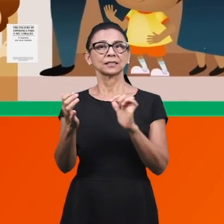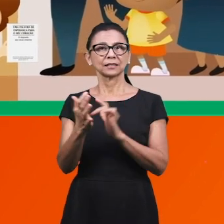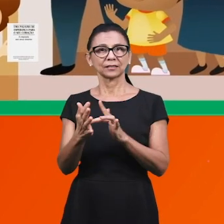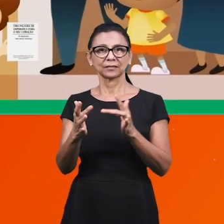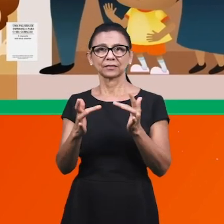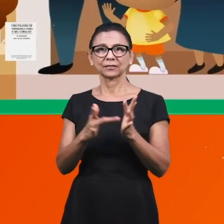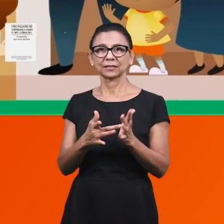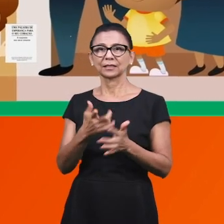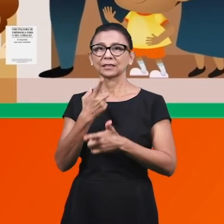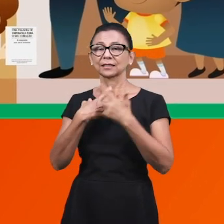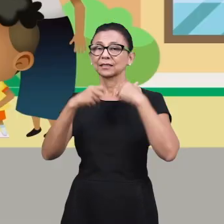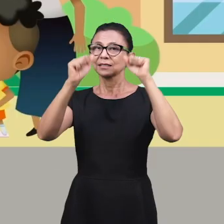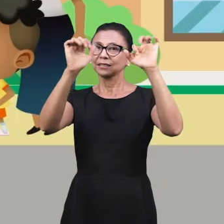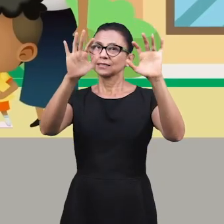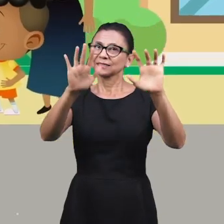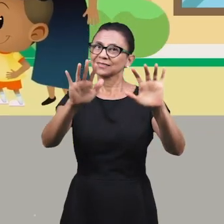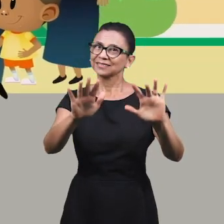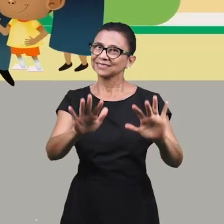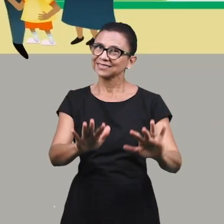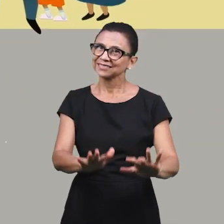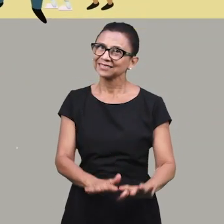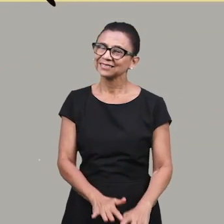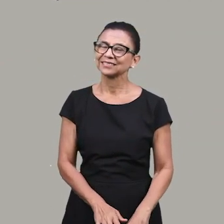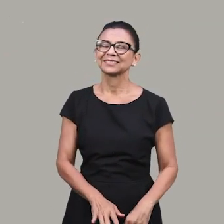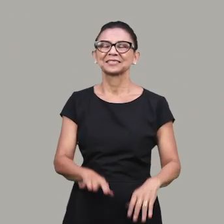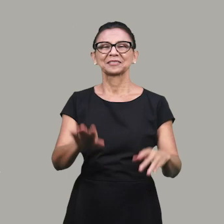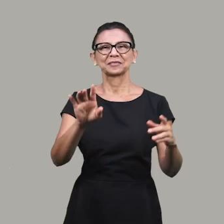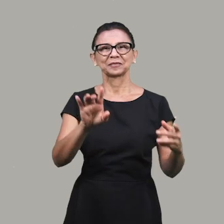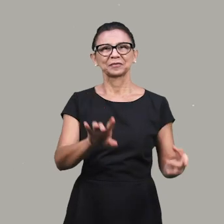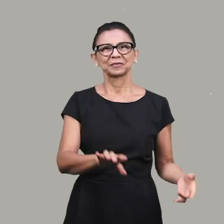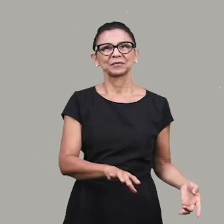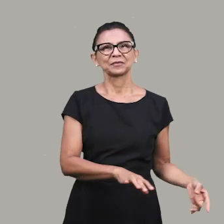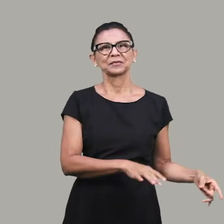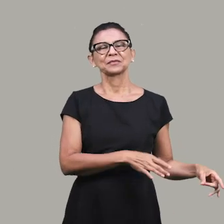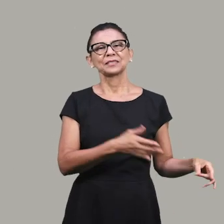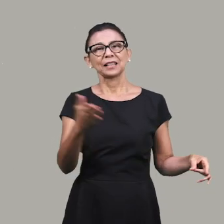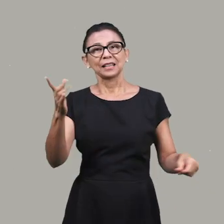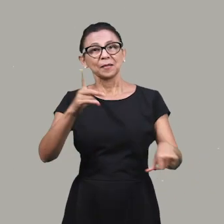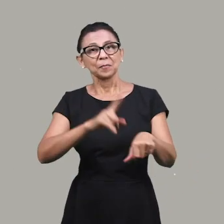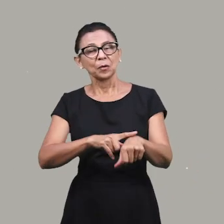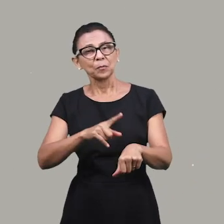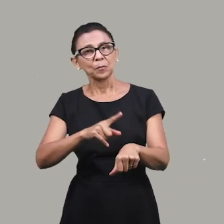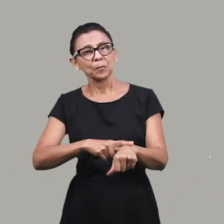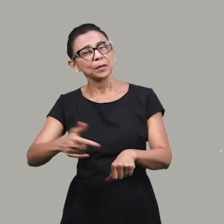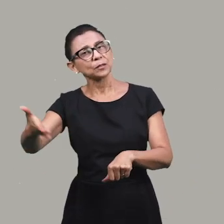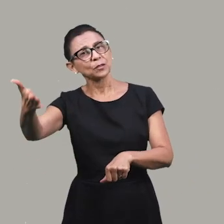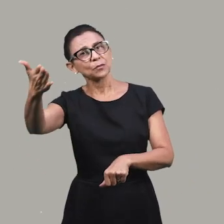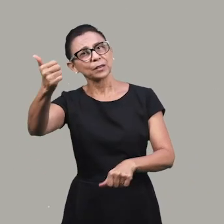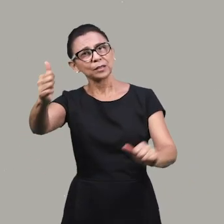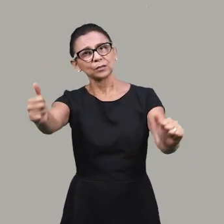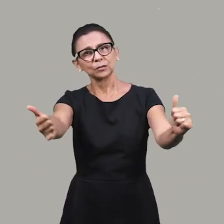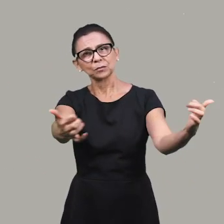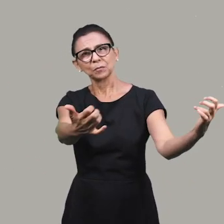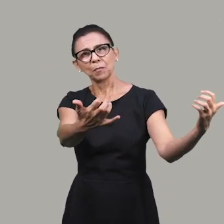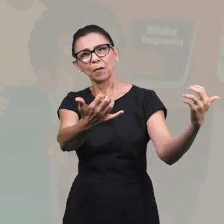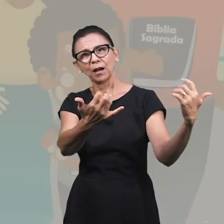te abençoar. Venham todos já,